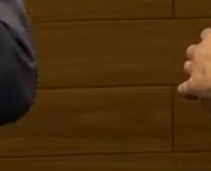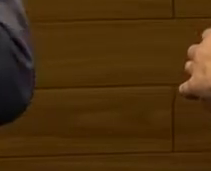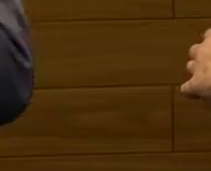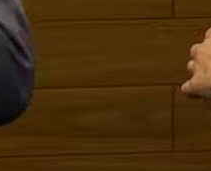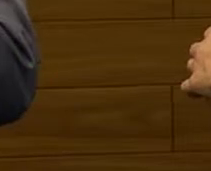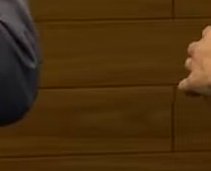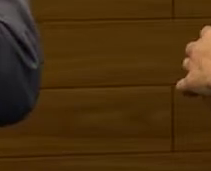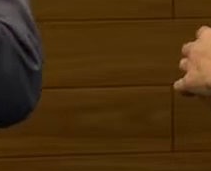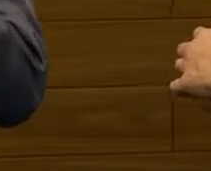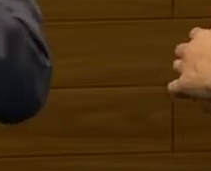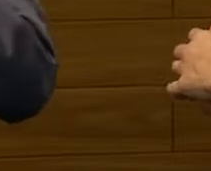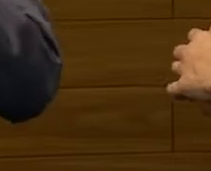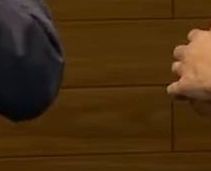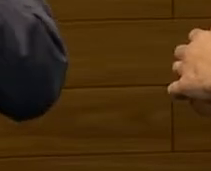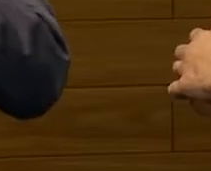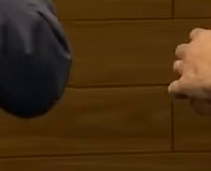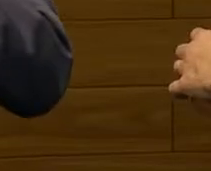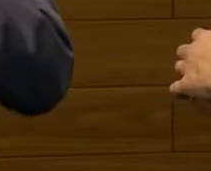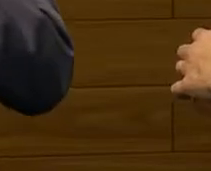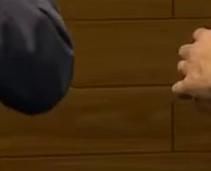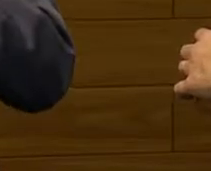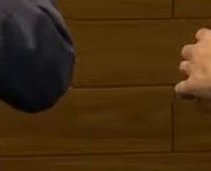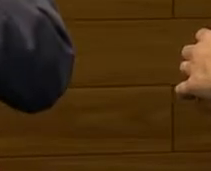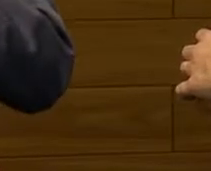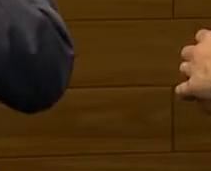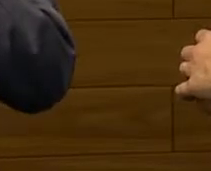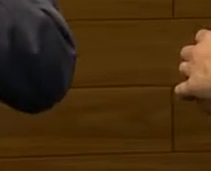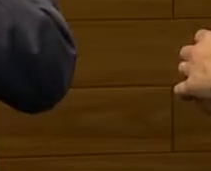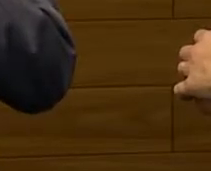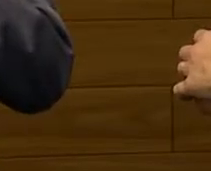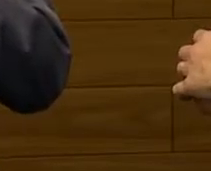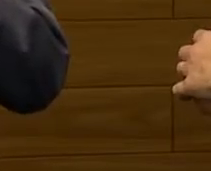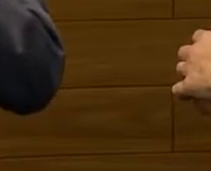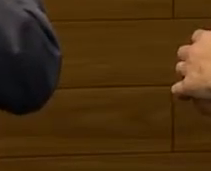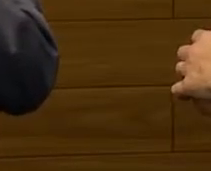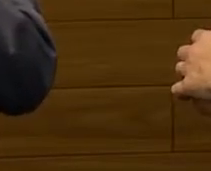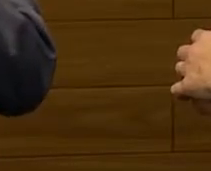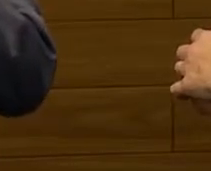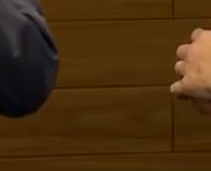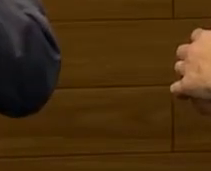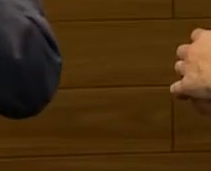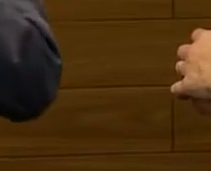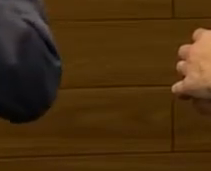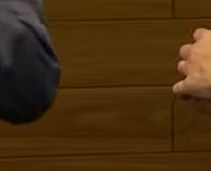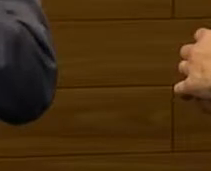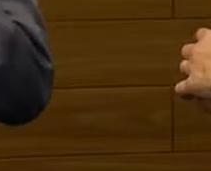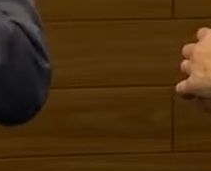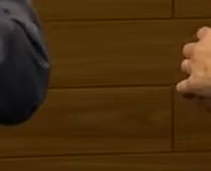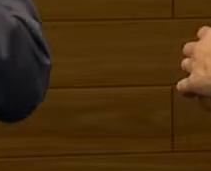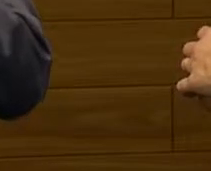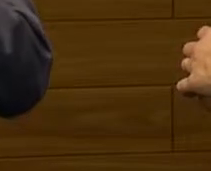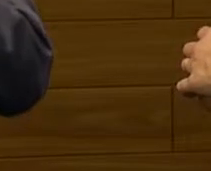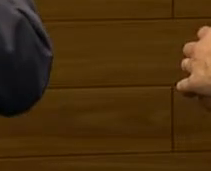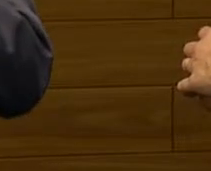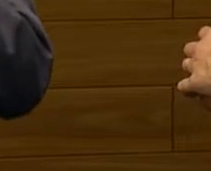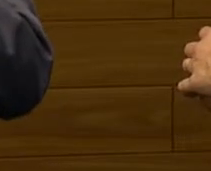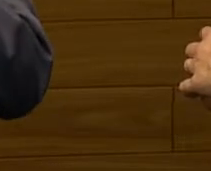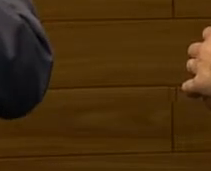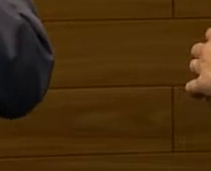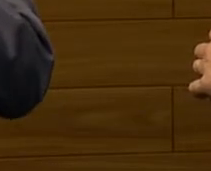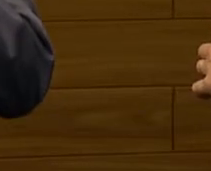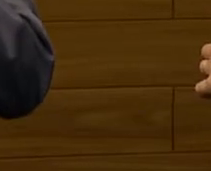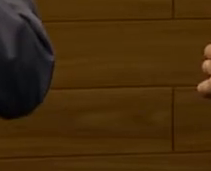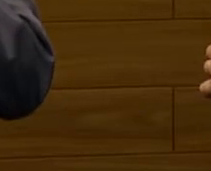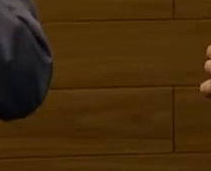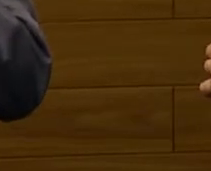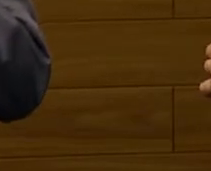esperava. Então, por isso, é que eu mais me emociono pela grandeza, em todos os sentidos, do trabalho